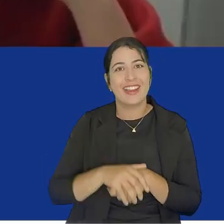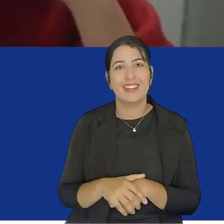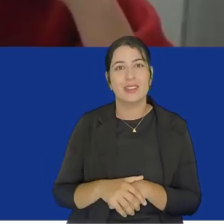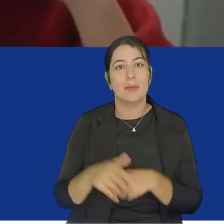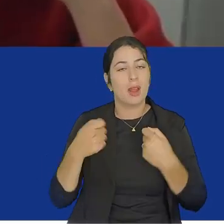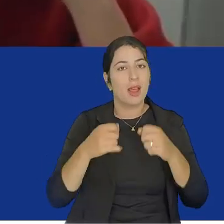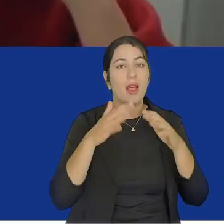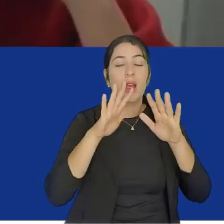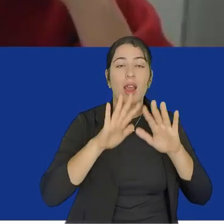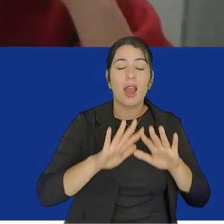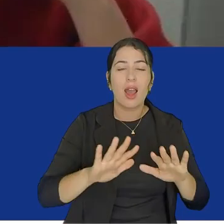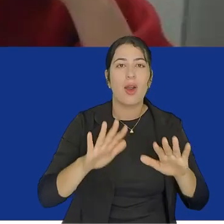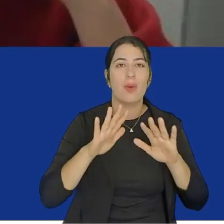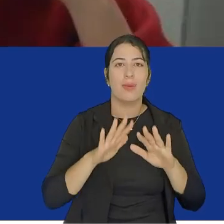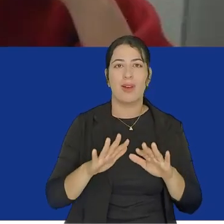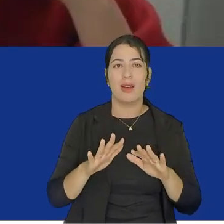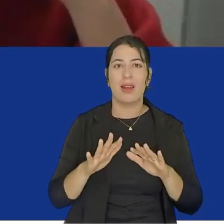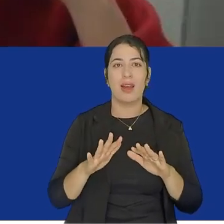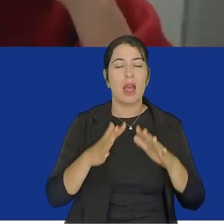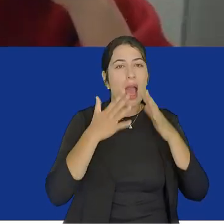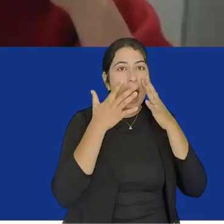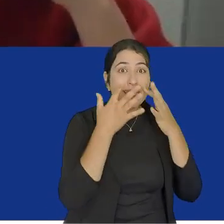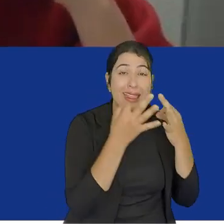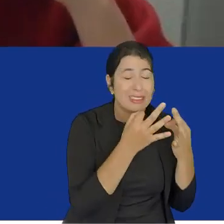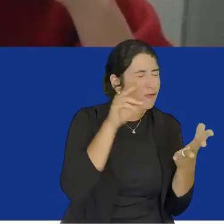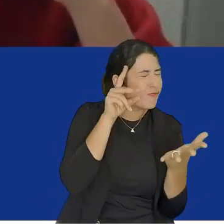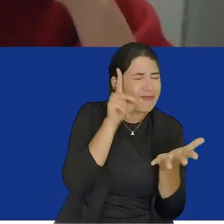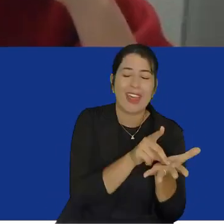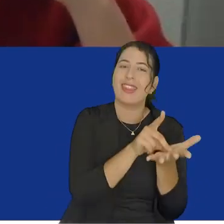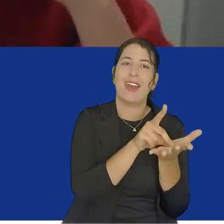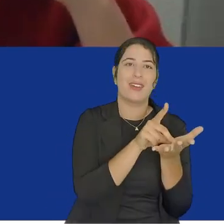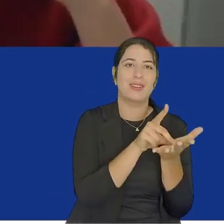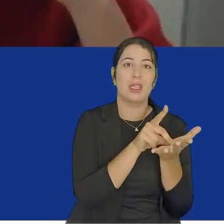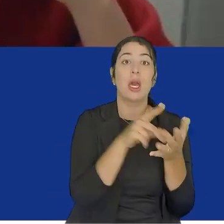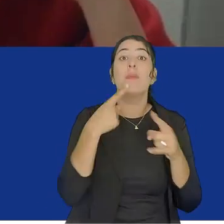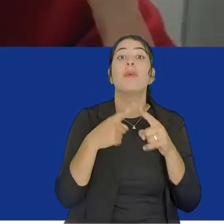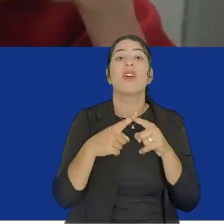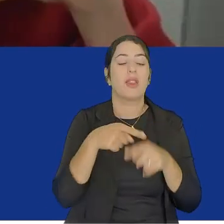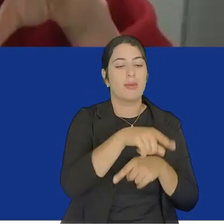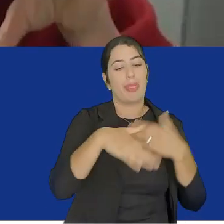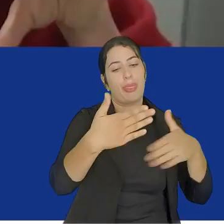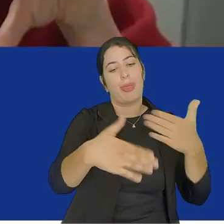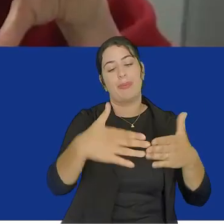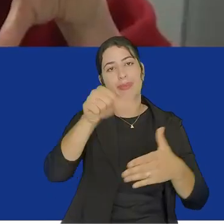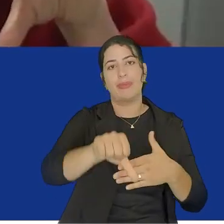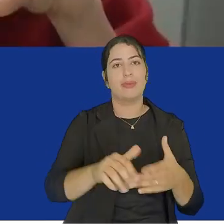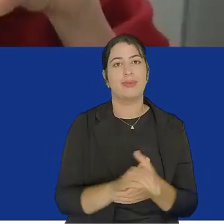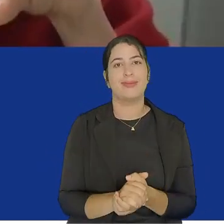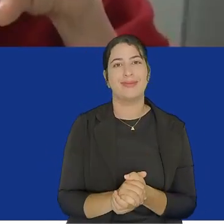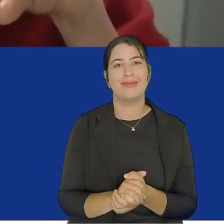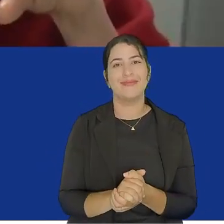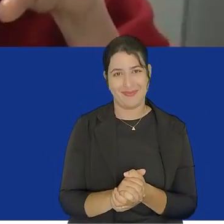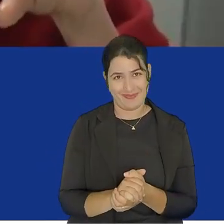de verdade. Porque senão a coisa não vai rolar. Mas vai dar.